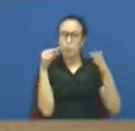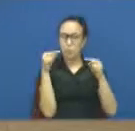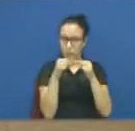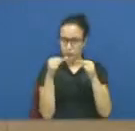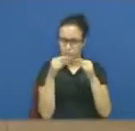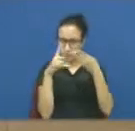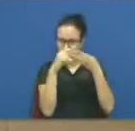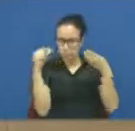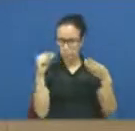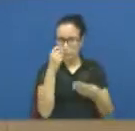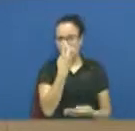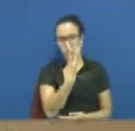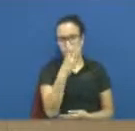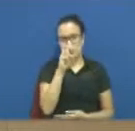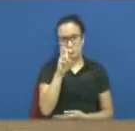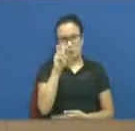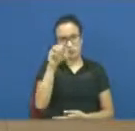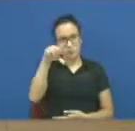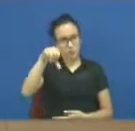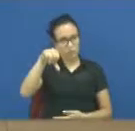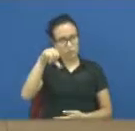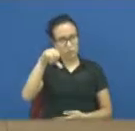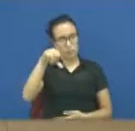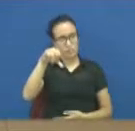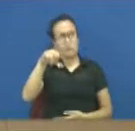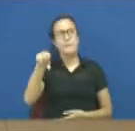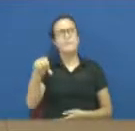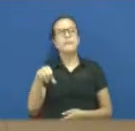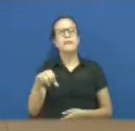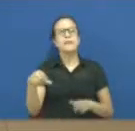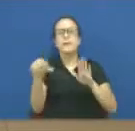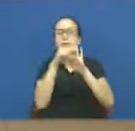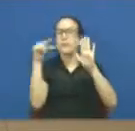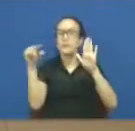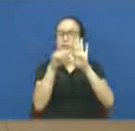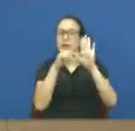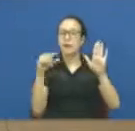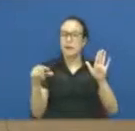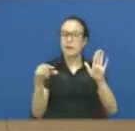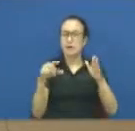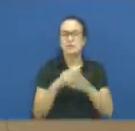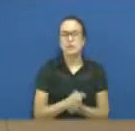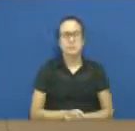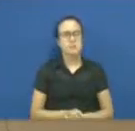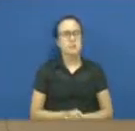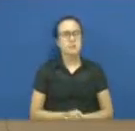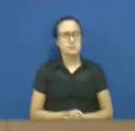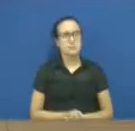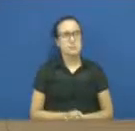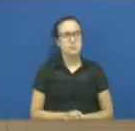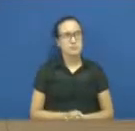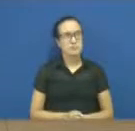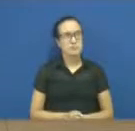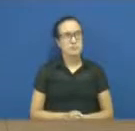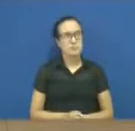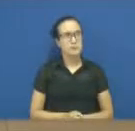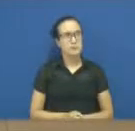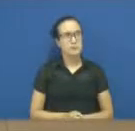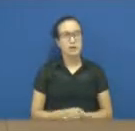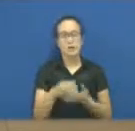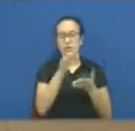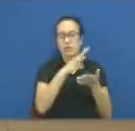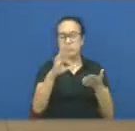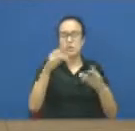259, seus parágrafos da resolução número 44 de 92. A correção de inexatidão